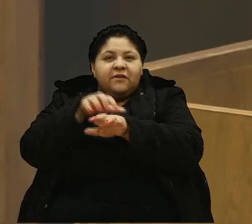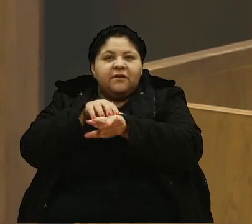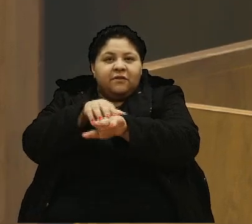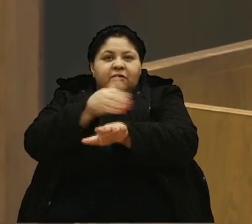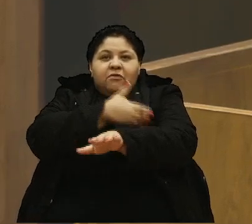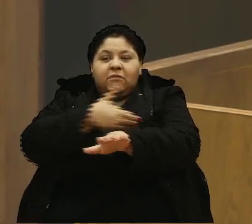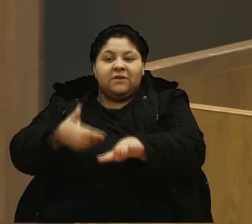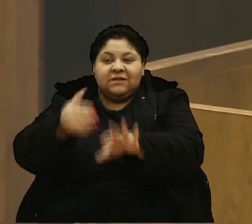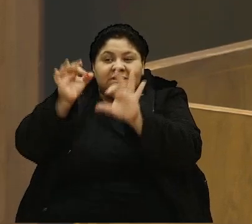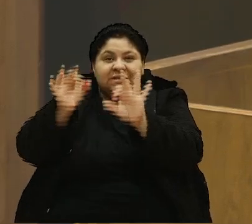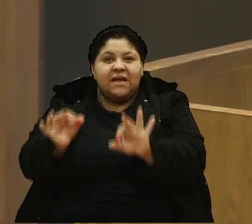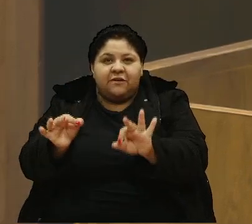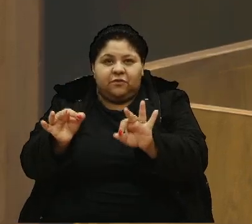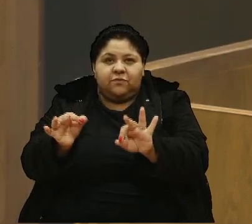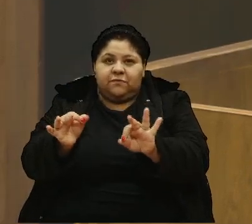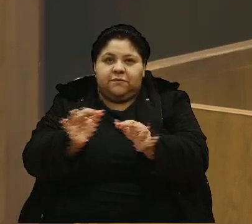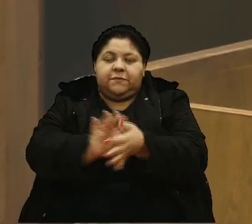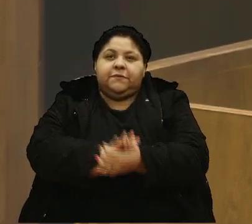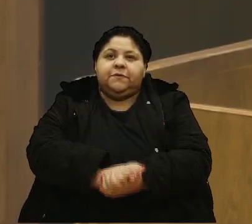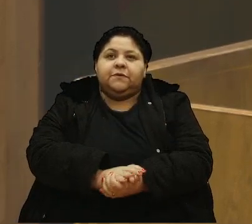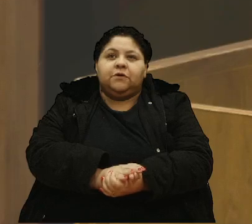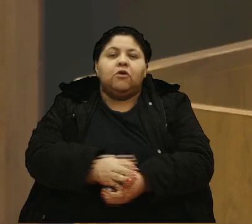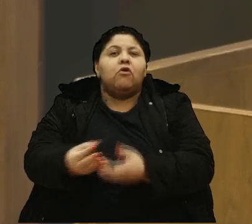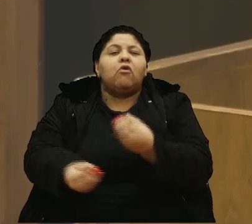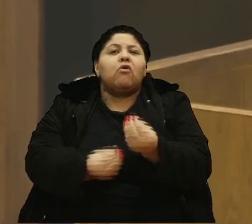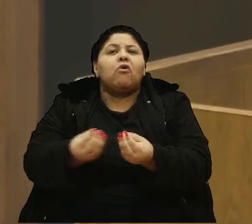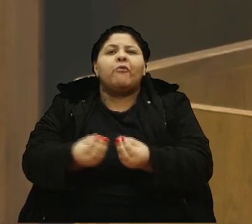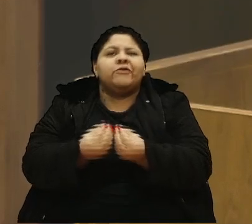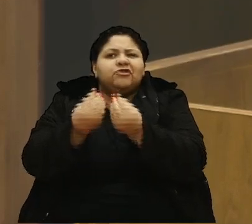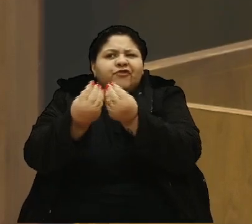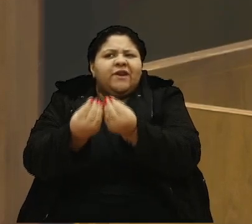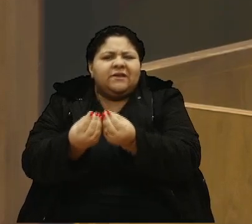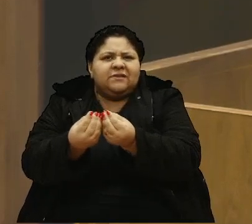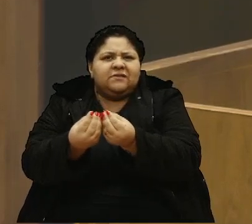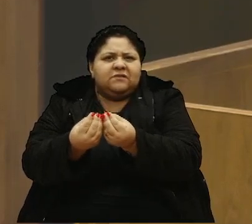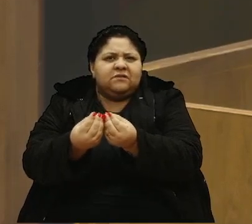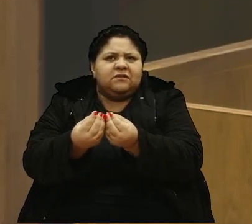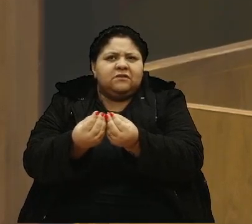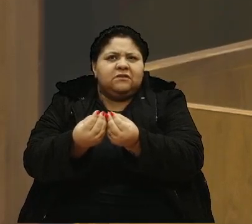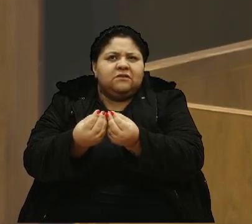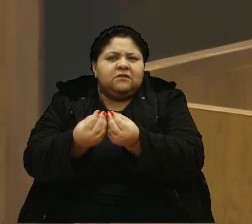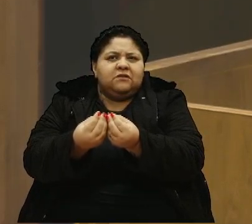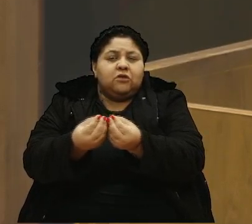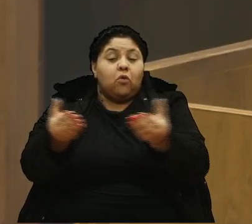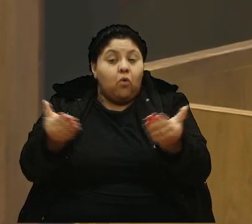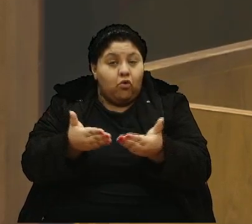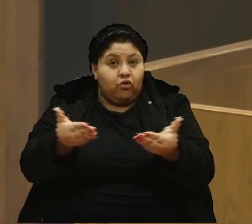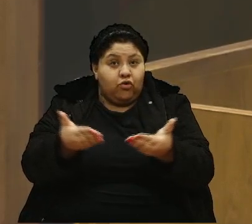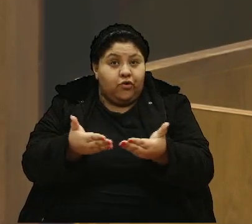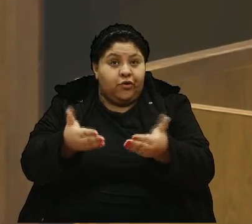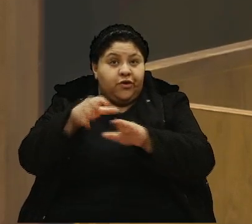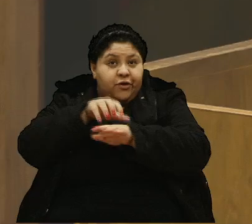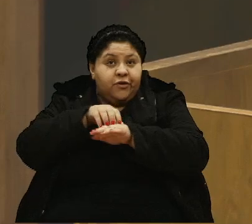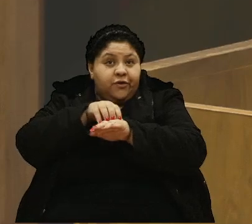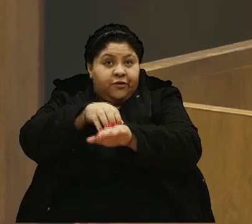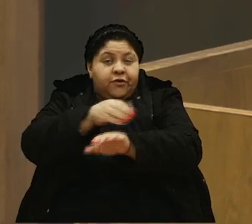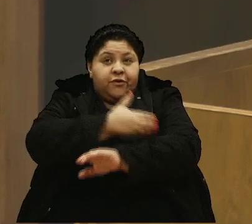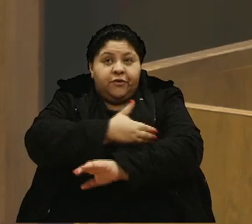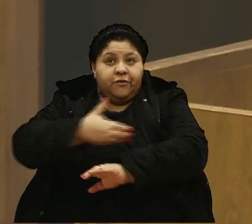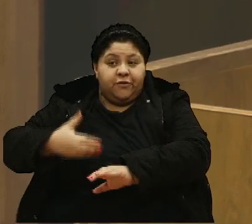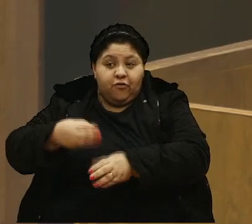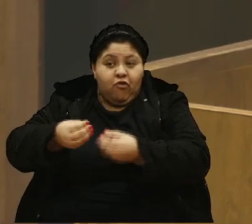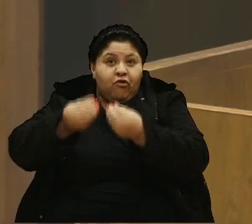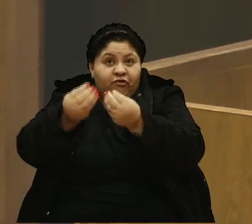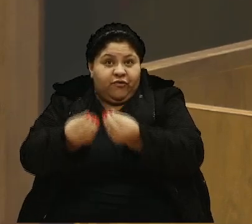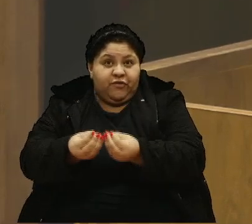público de qualidade. Como que a gente oferece um transporte público de qualidade? Hoje, o transporte público